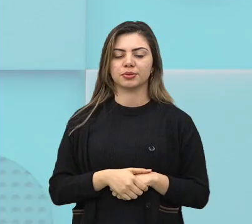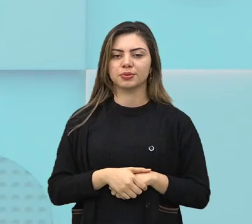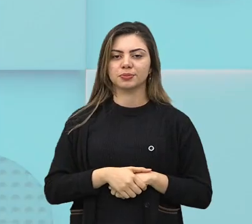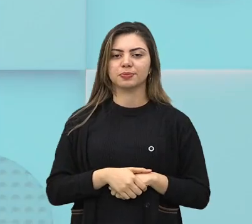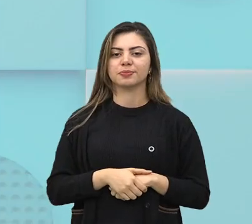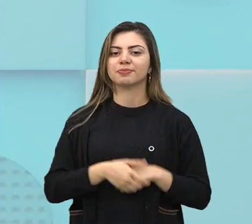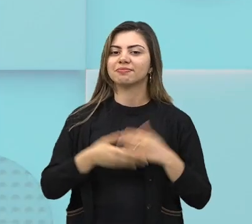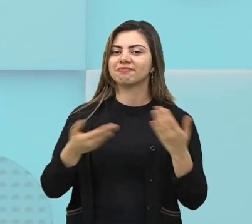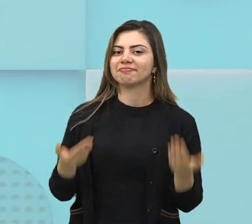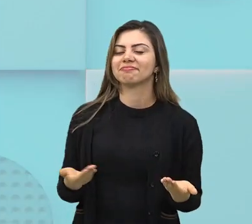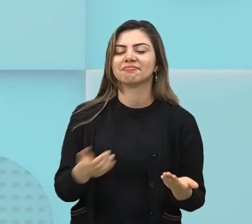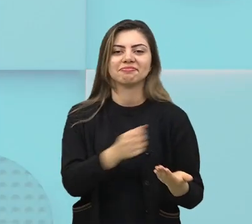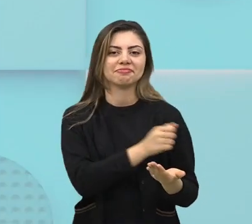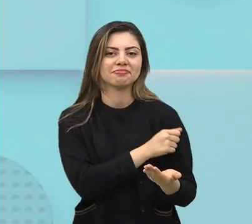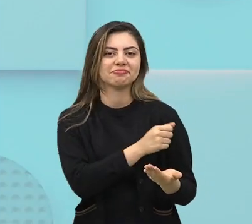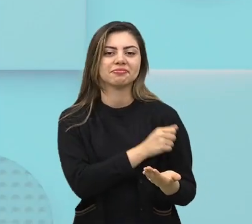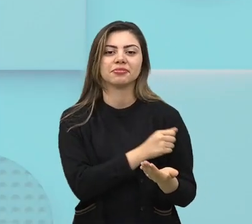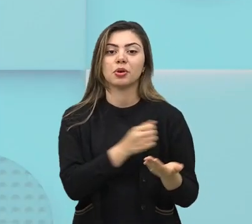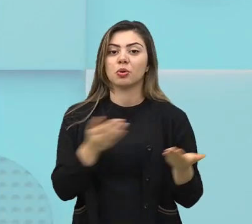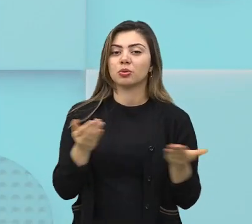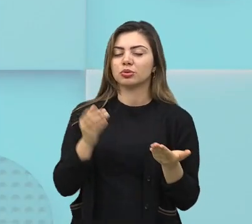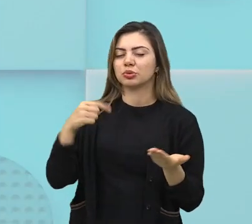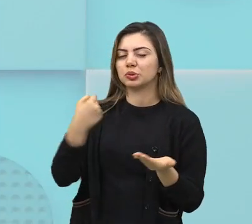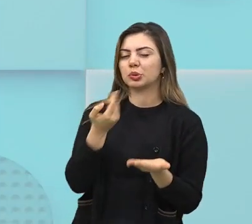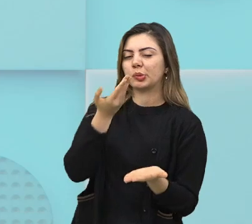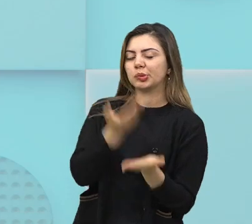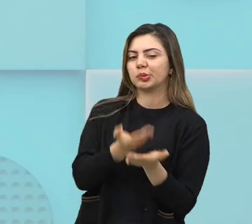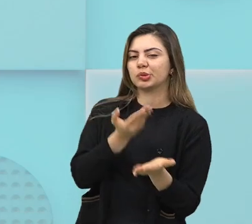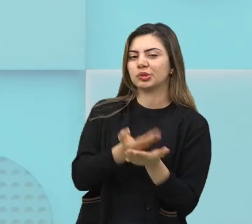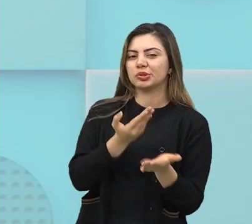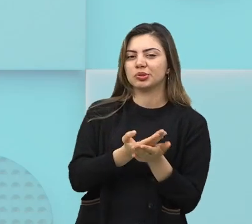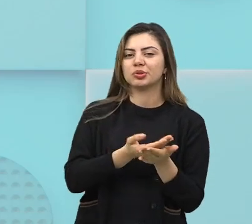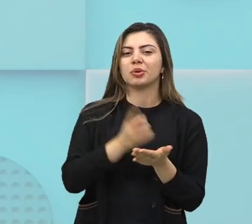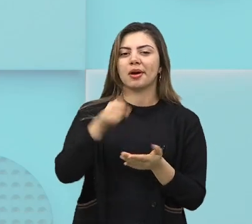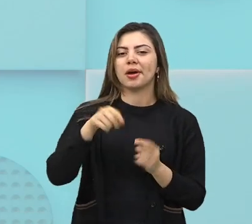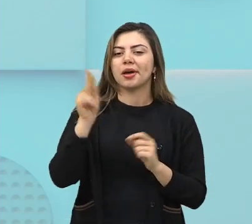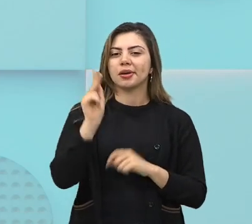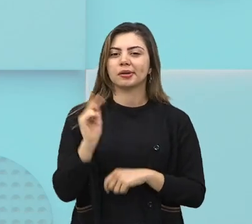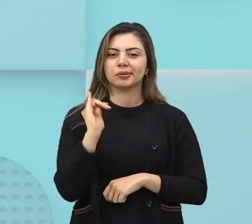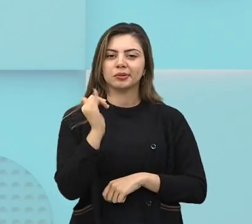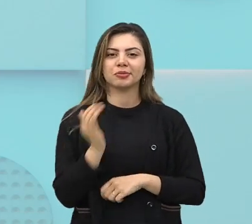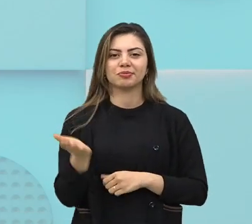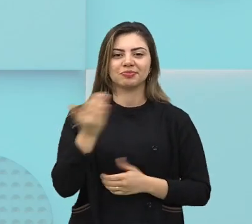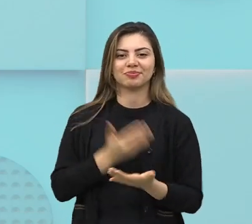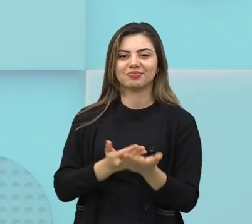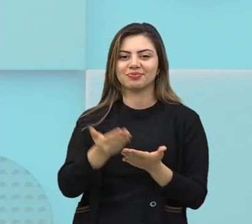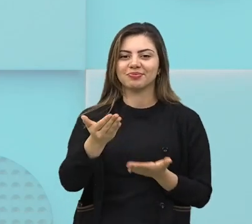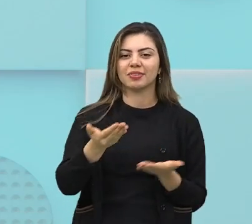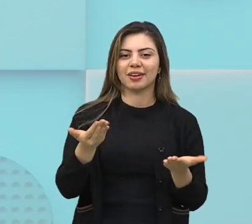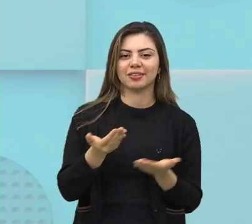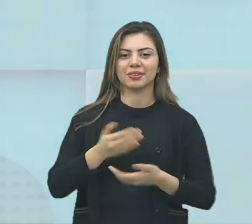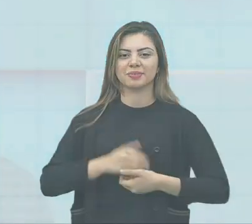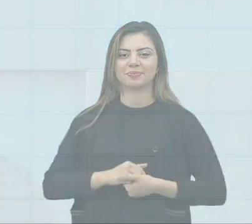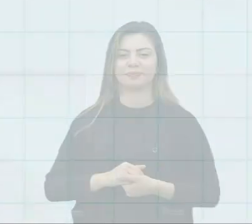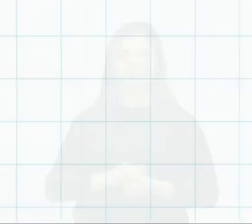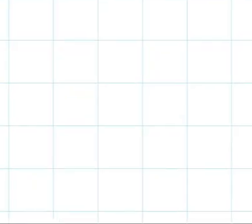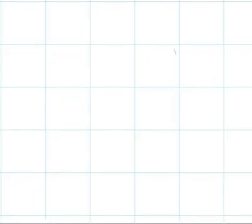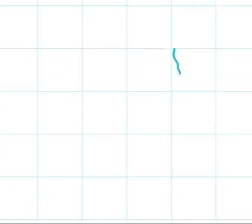recepção. Então, turmas, hoje vamos falar sobre conto. Vem comigo, vamos